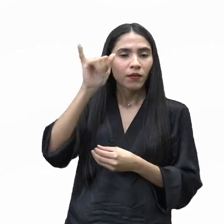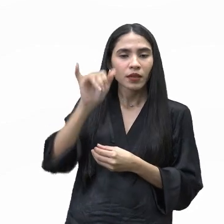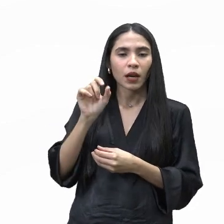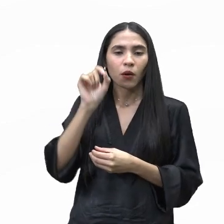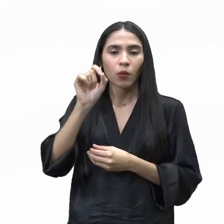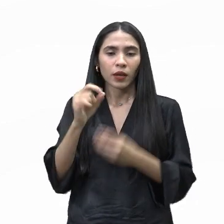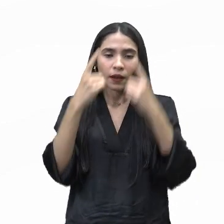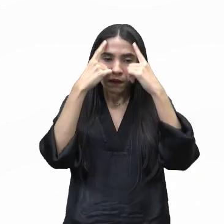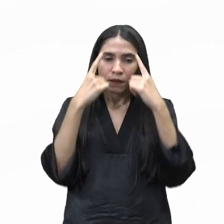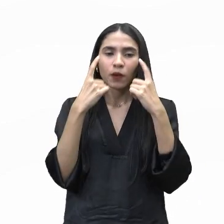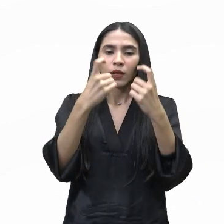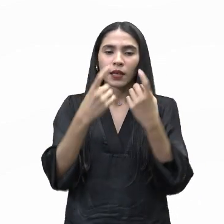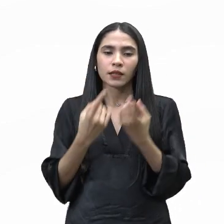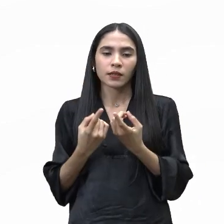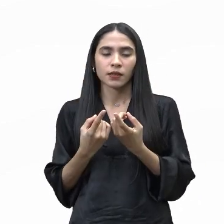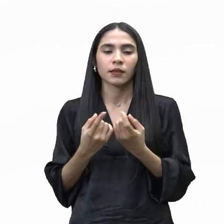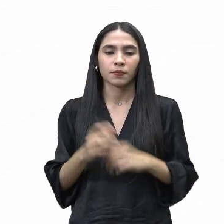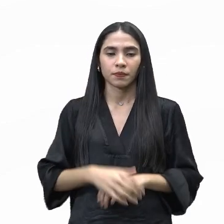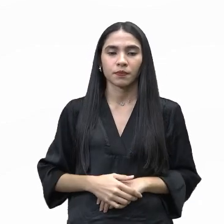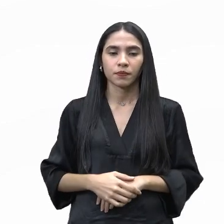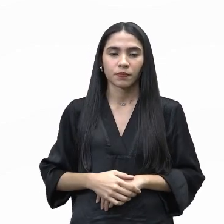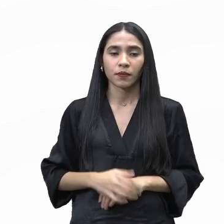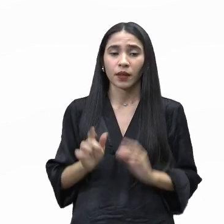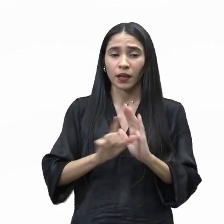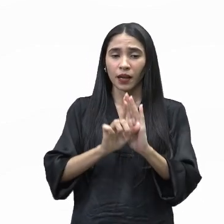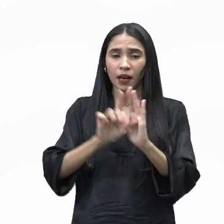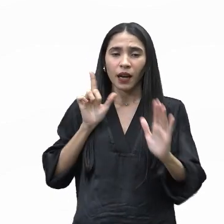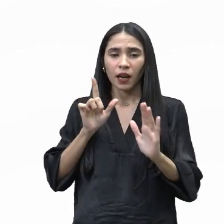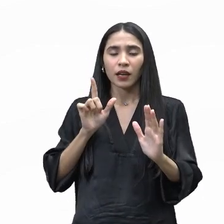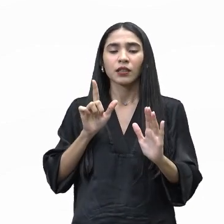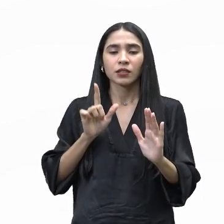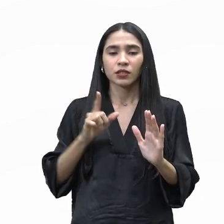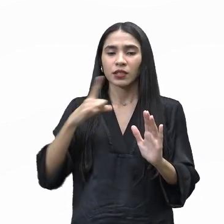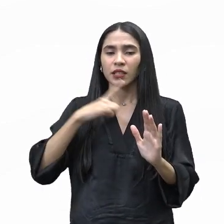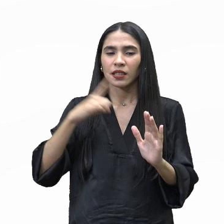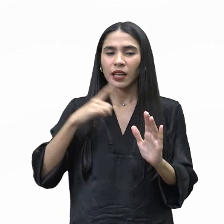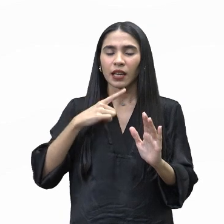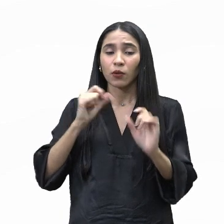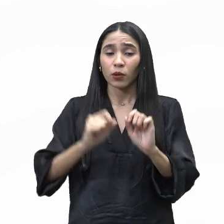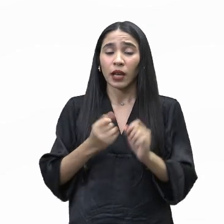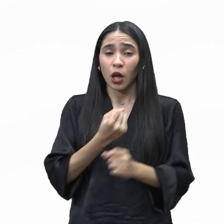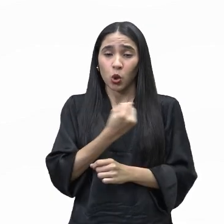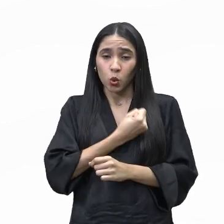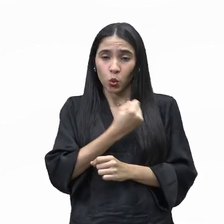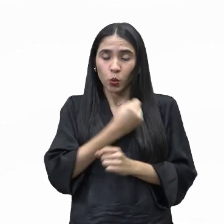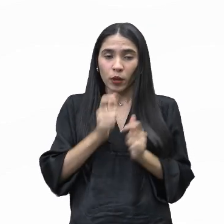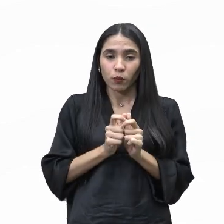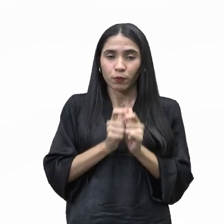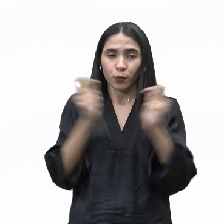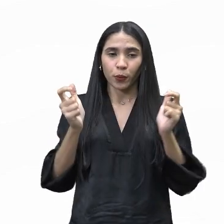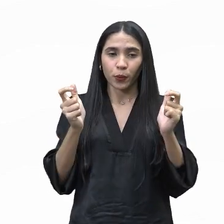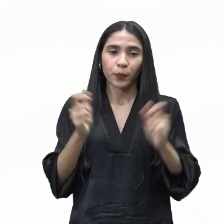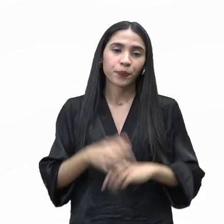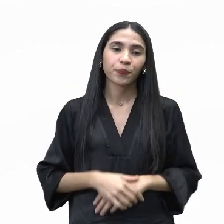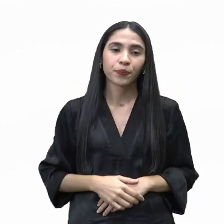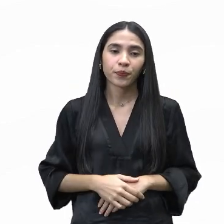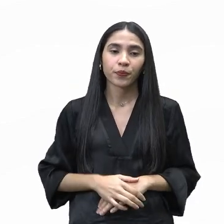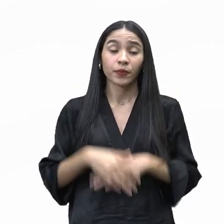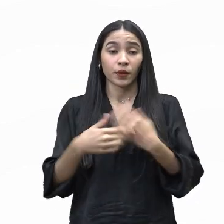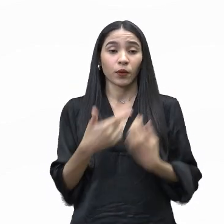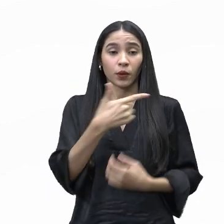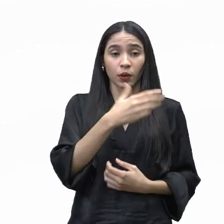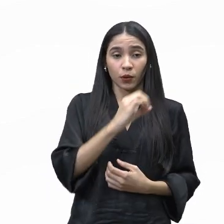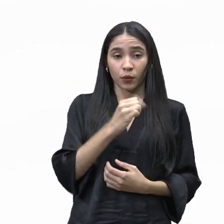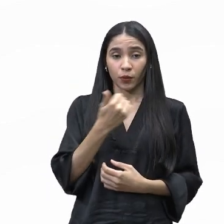ciclo de violência antes que se atinja um desfecho fatal. Em